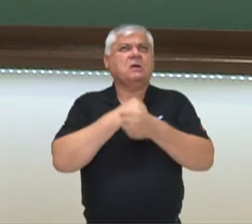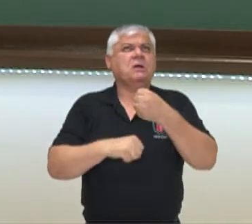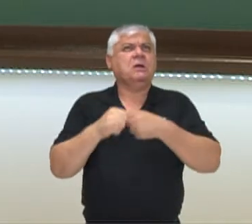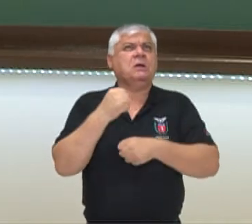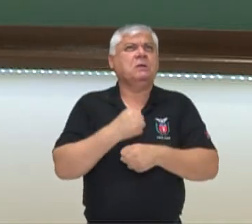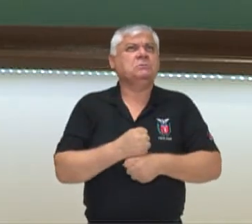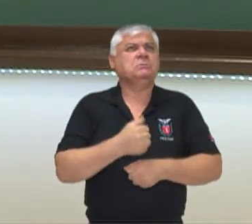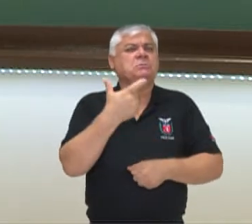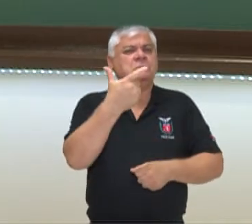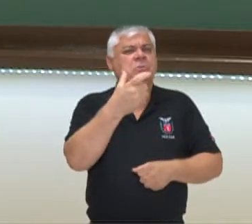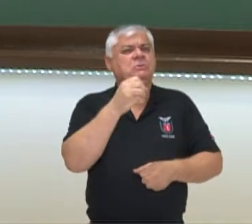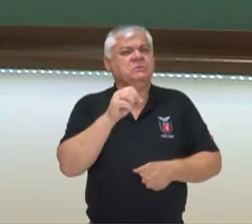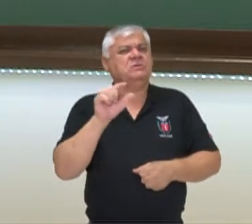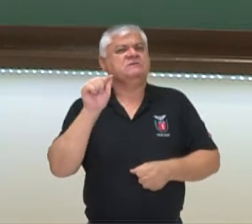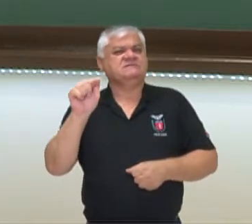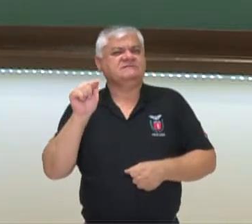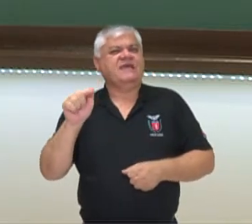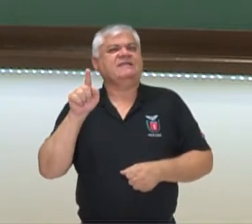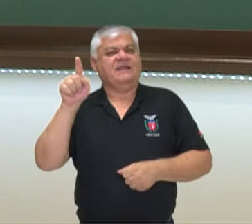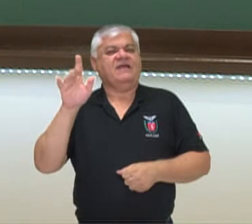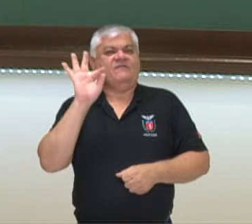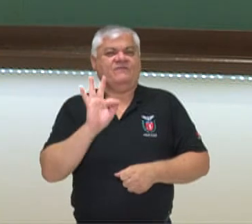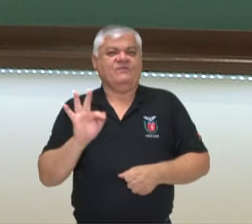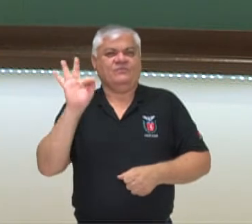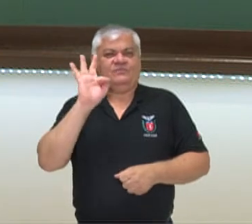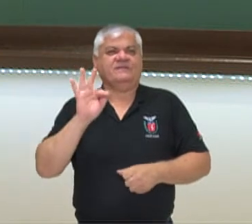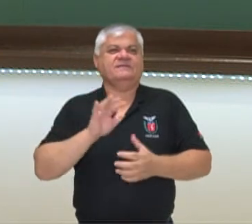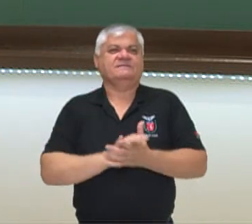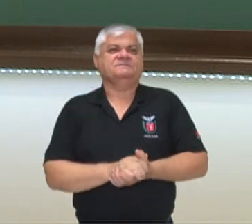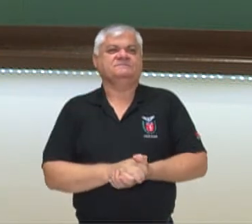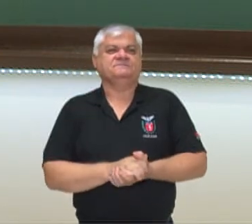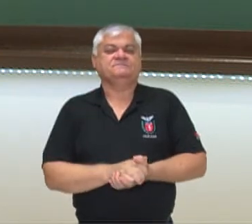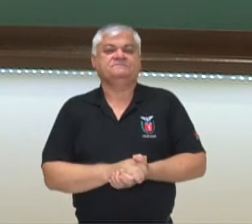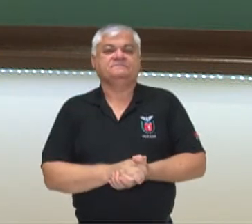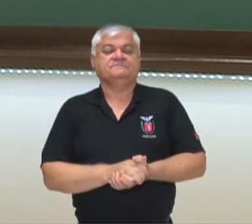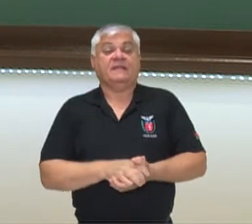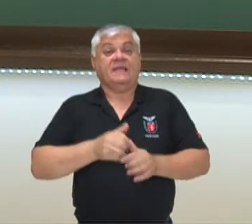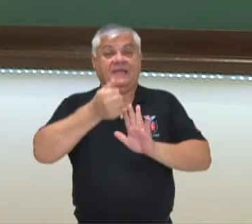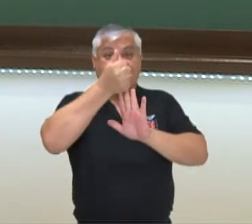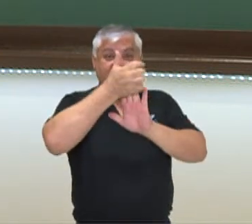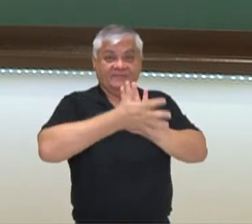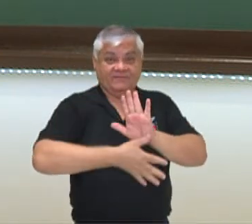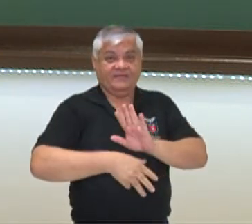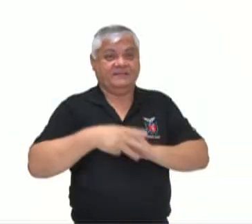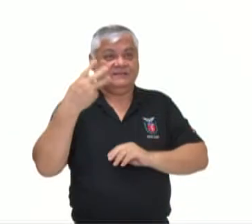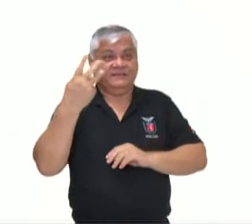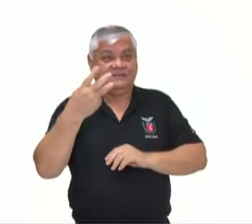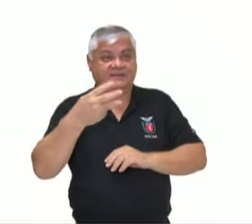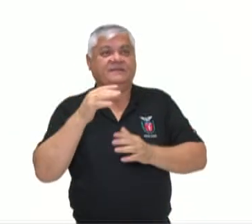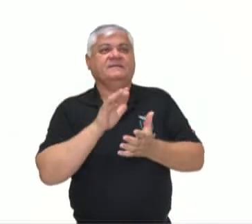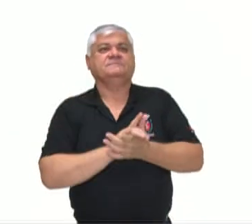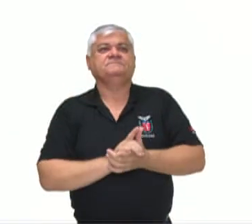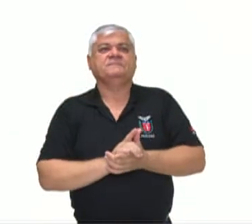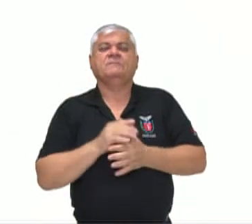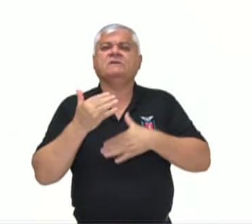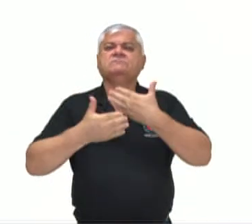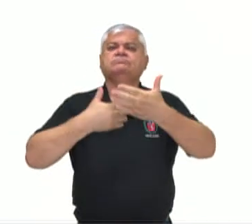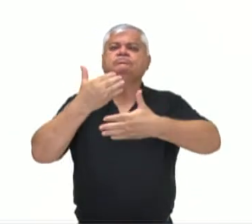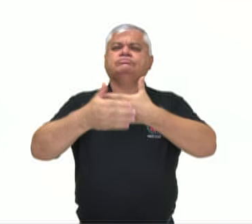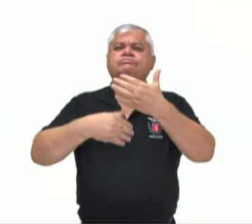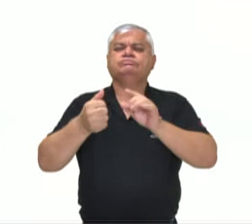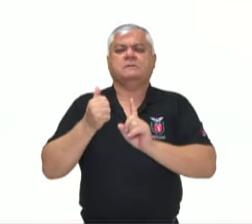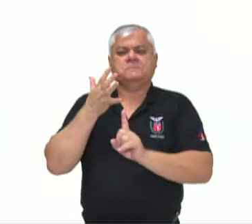na formatura de graduação de uma faculdade. Beleza? Gente, atividade, né? Aqui, ó. Para desenvolver uma